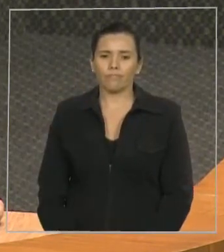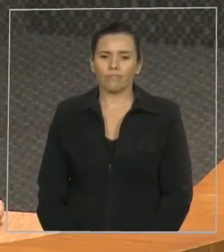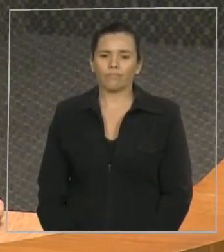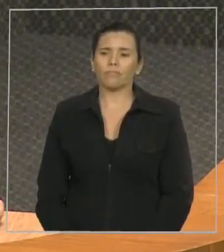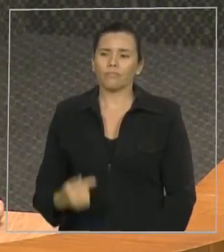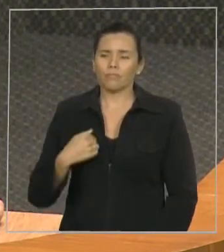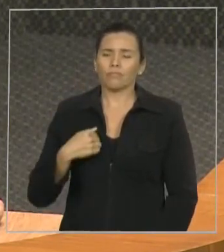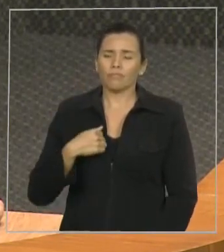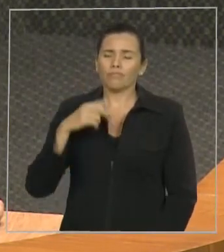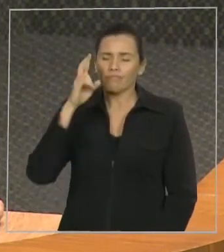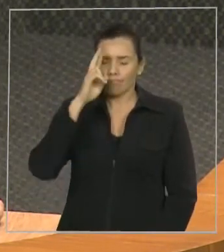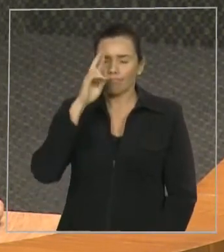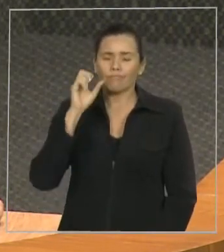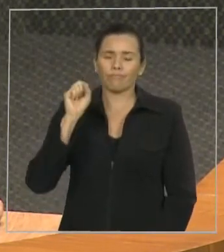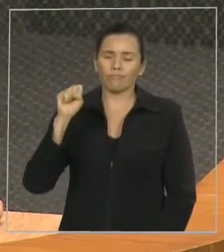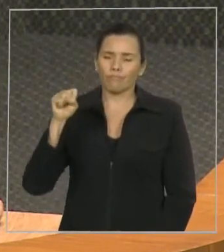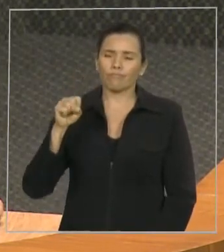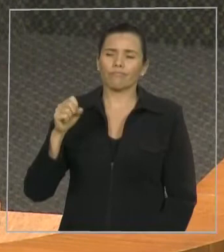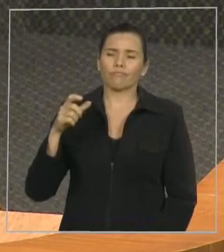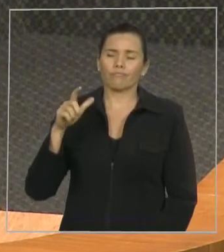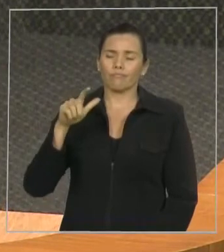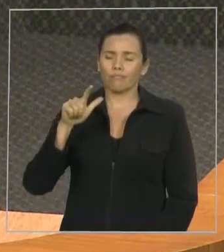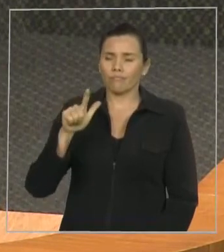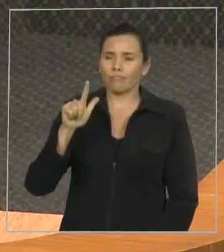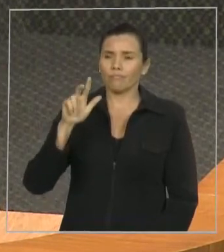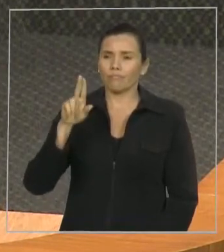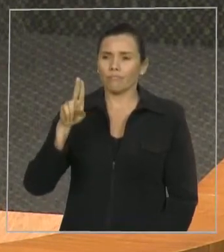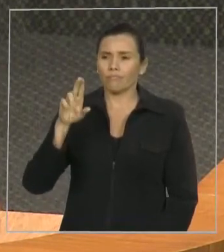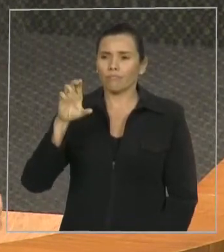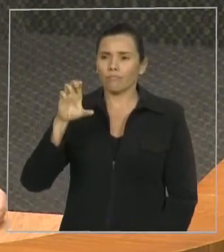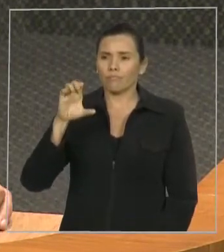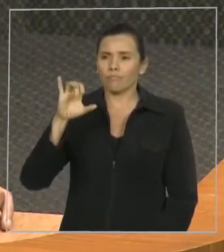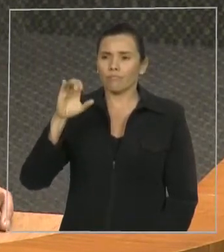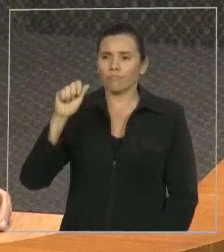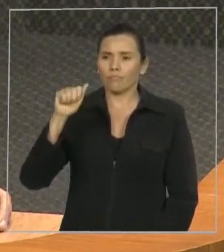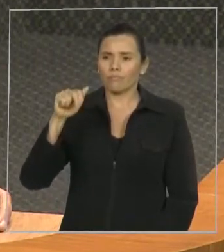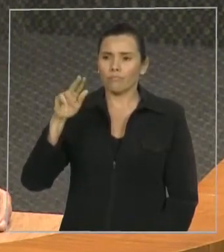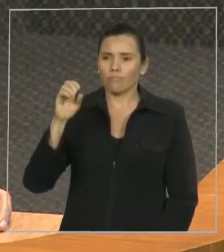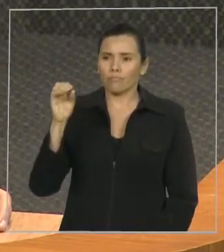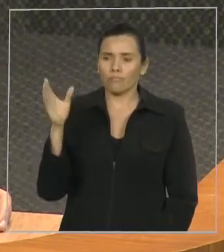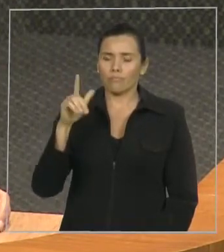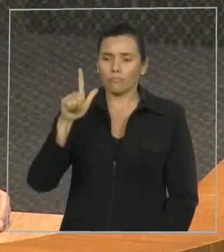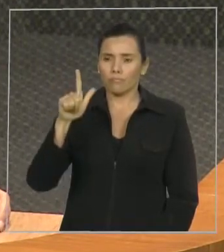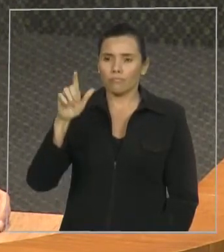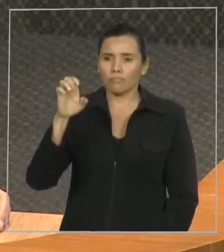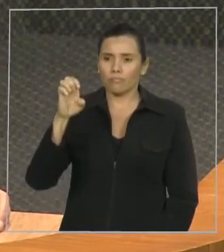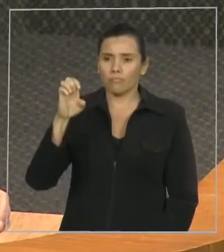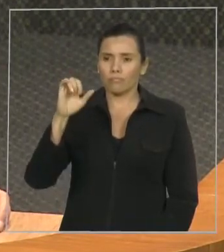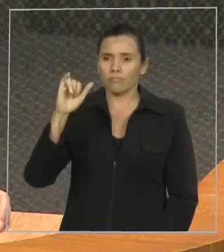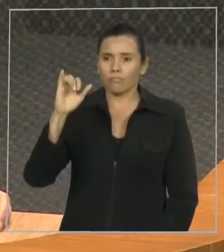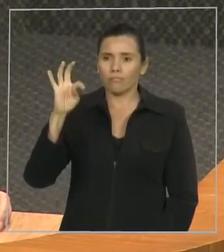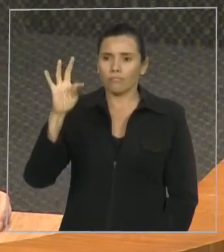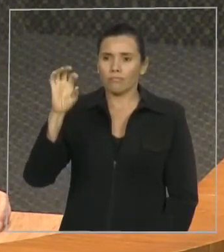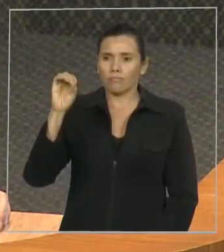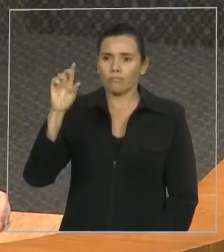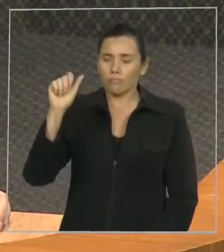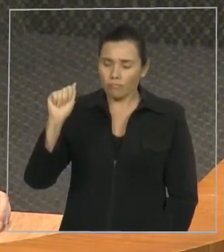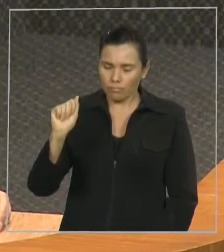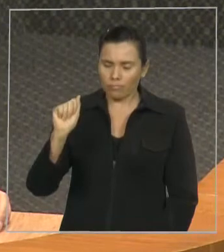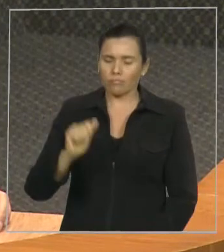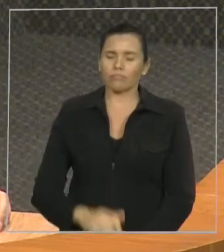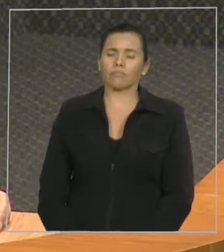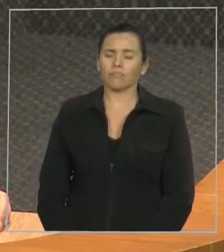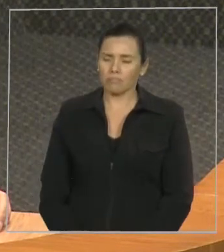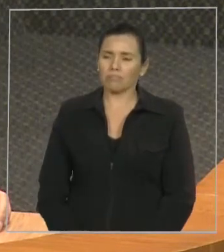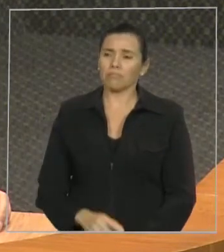Luciano Leitoa. De fato, é uma pessoa que tem uma habilidade muito grande e uma capacidade de diálogo